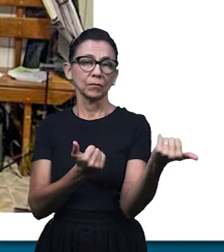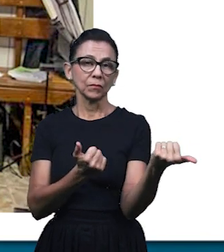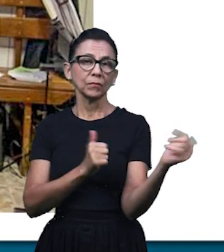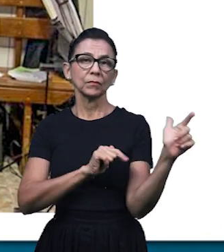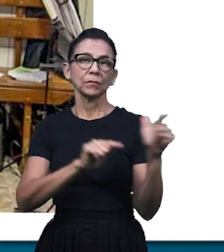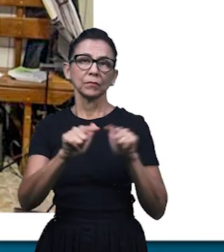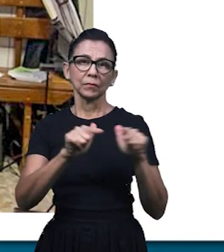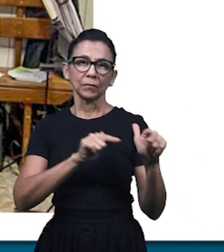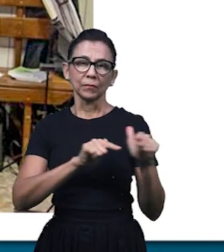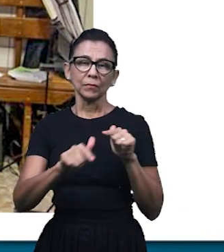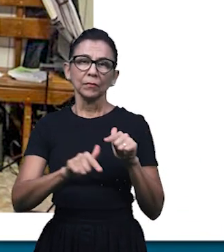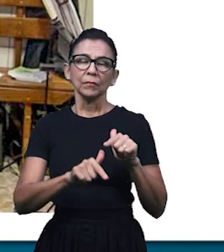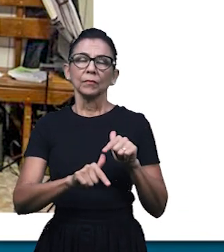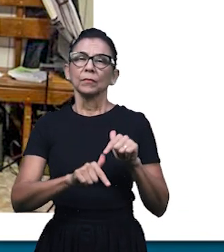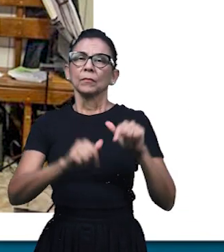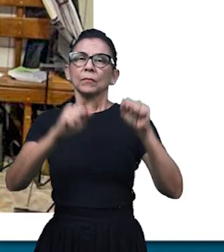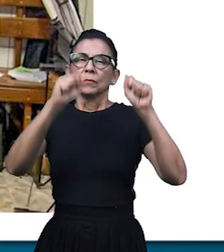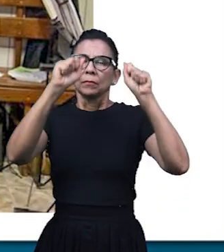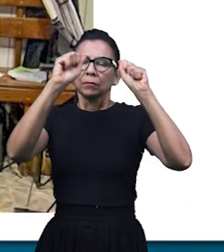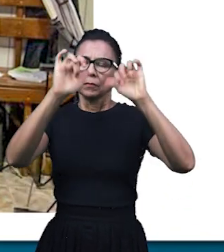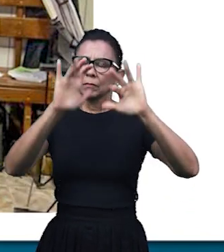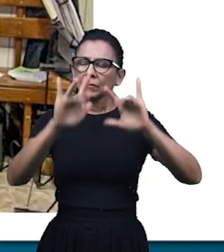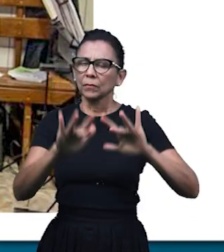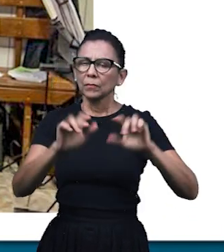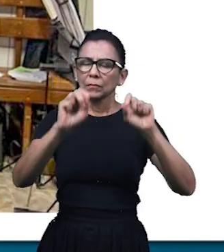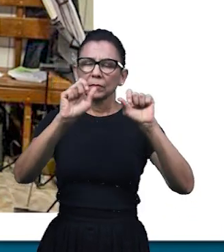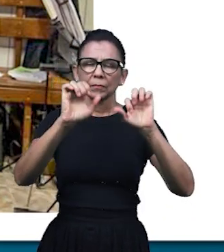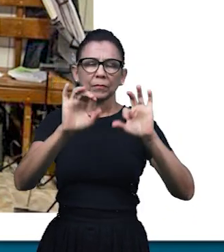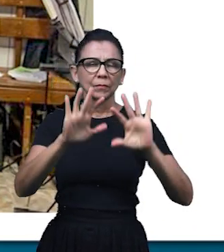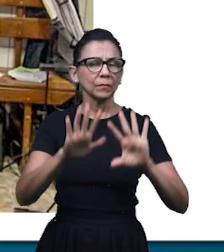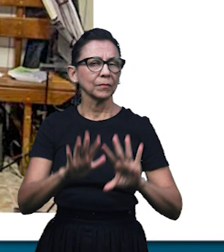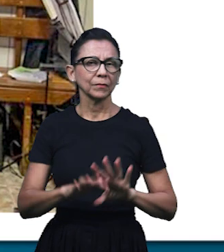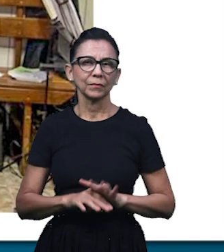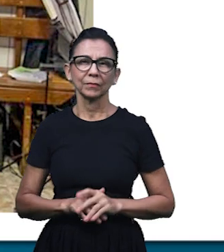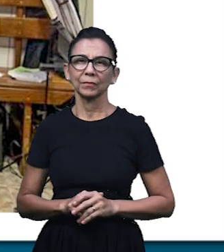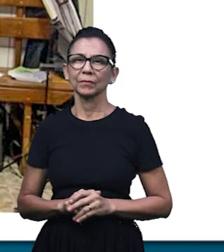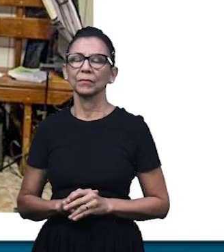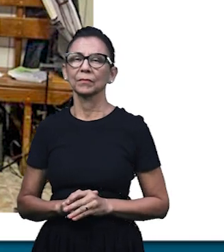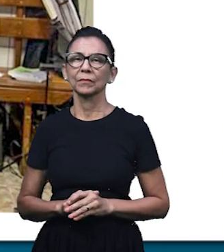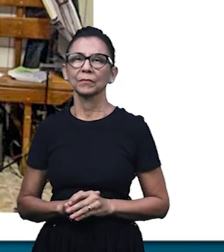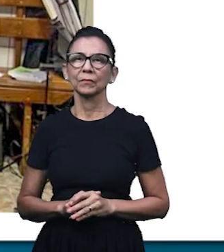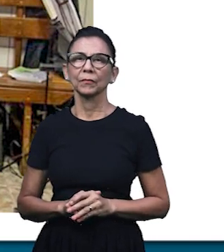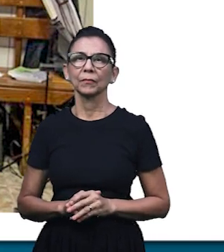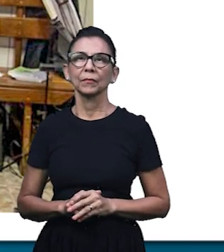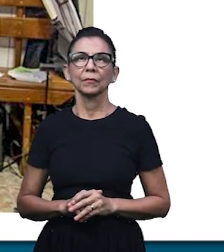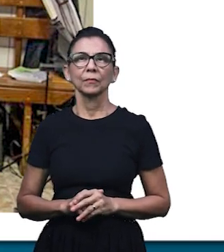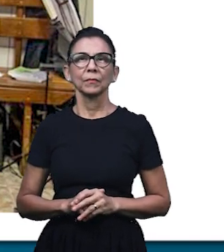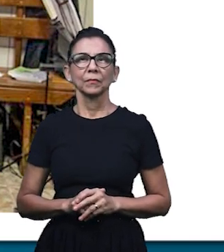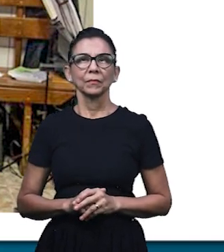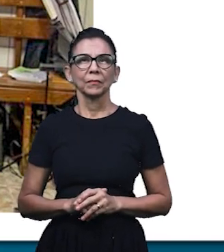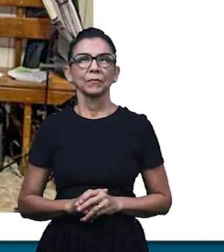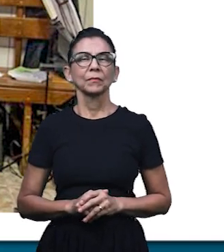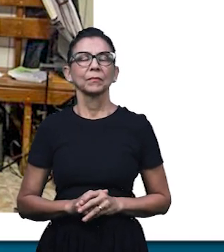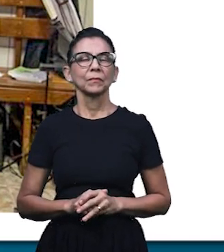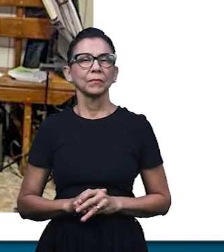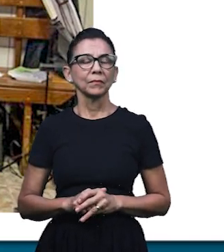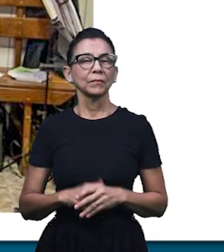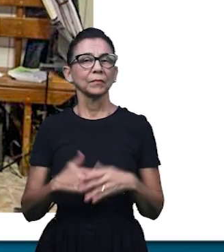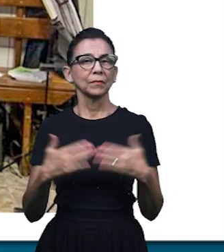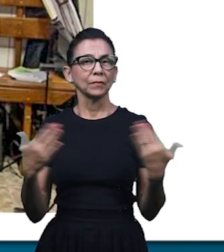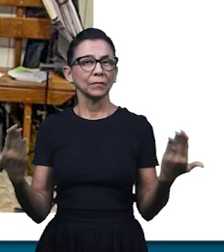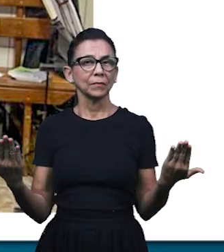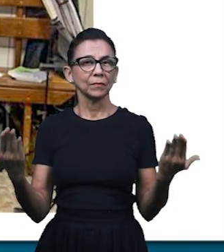é motivo de glorificação. Continuamos aqui transmitindo as informações mais relevantes